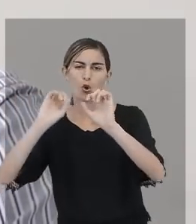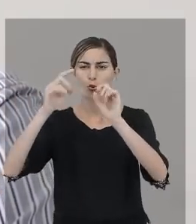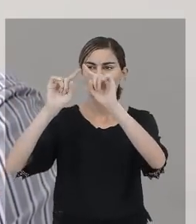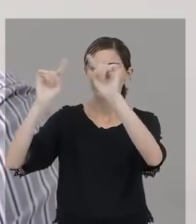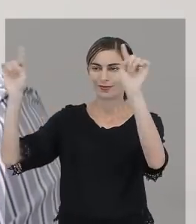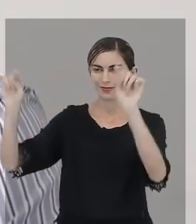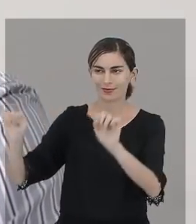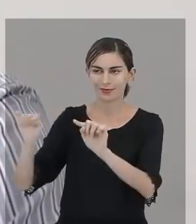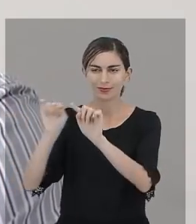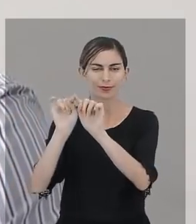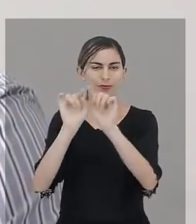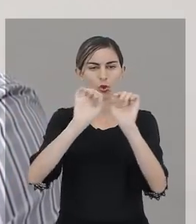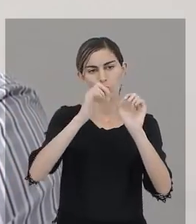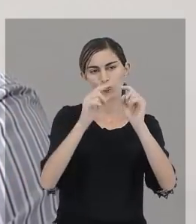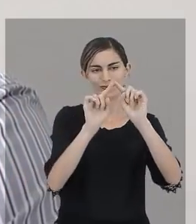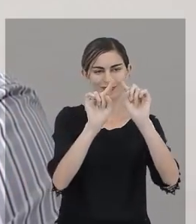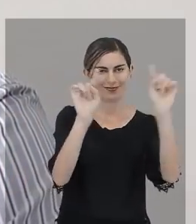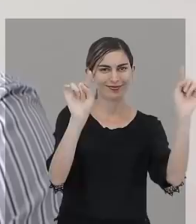vai fazer